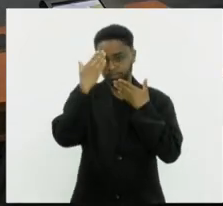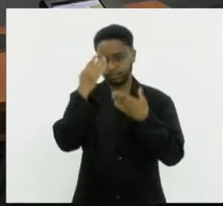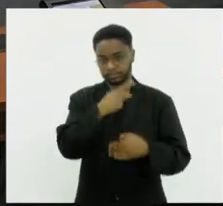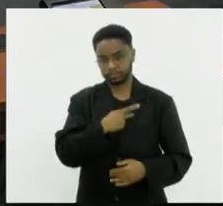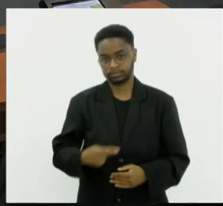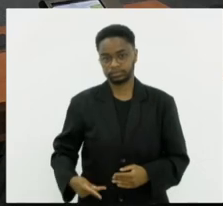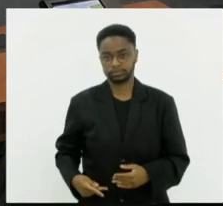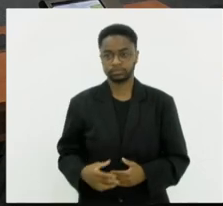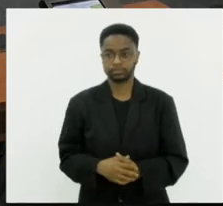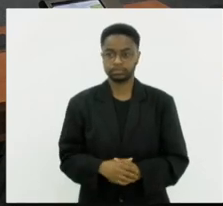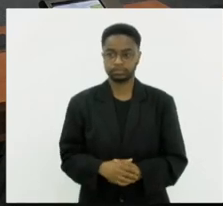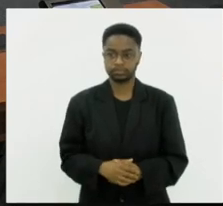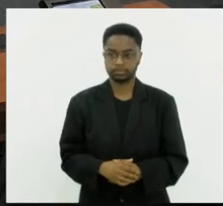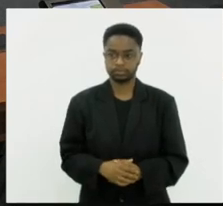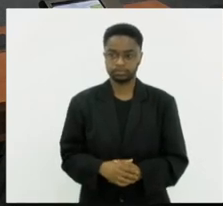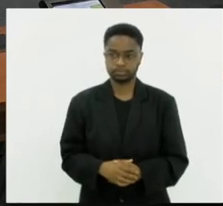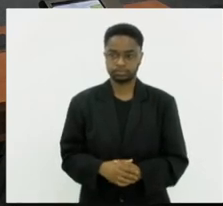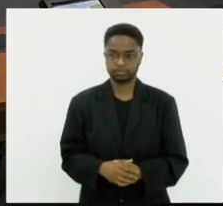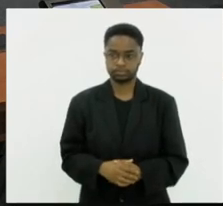Queria encaminhar agora, senhora